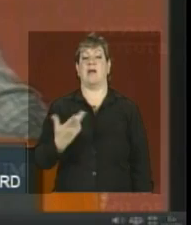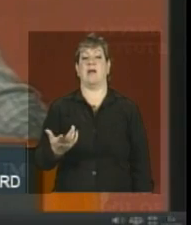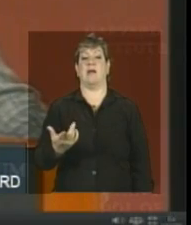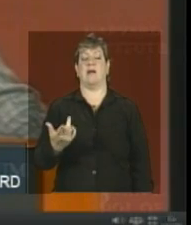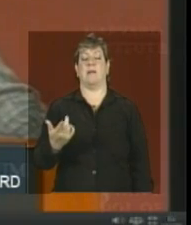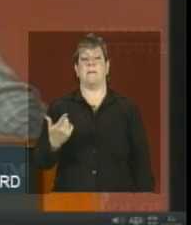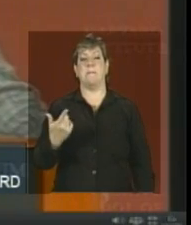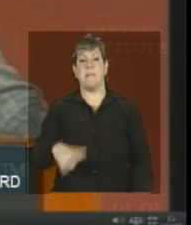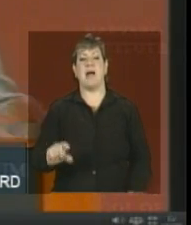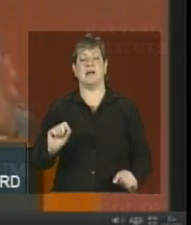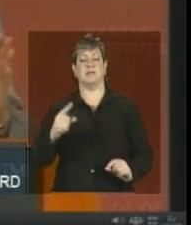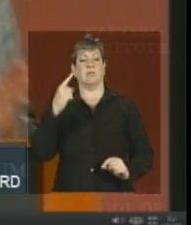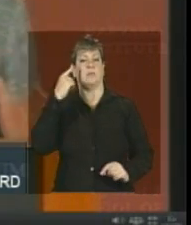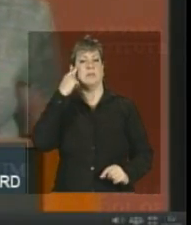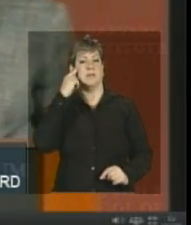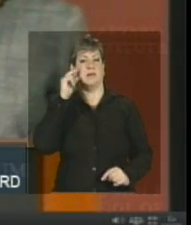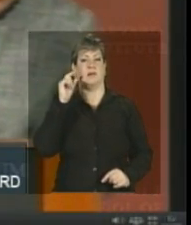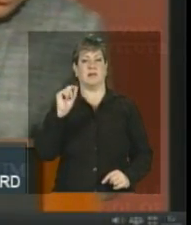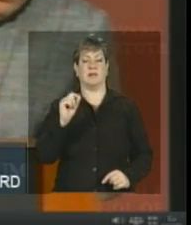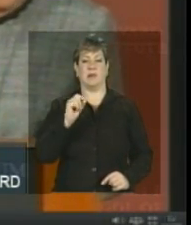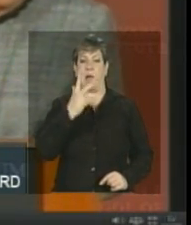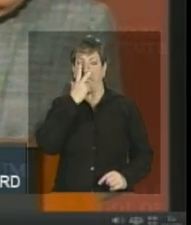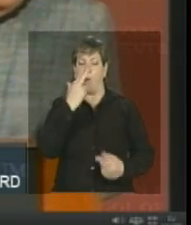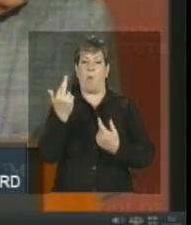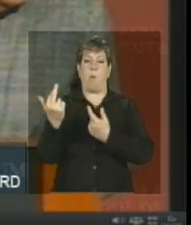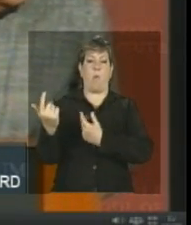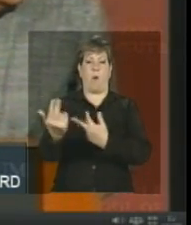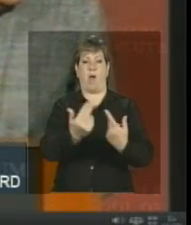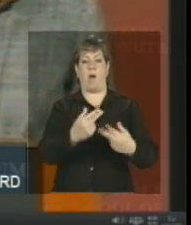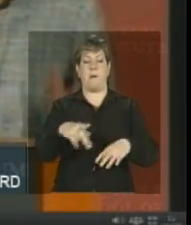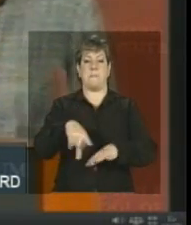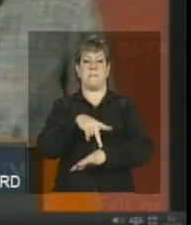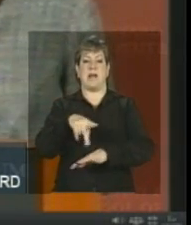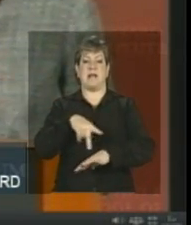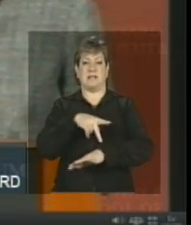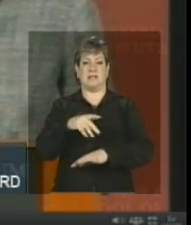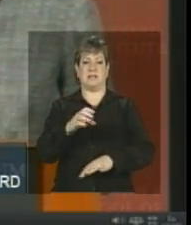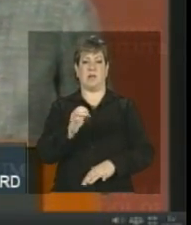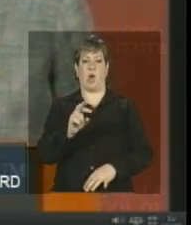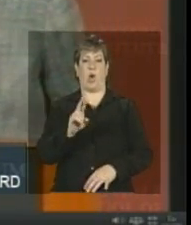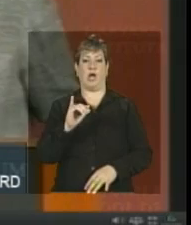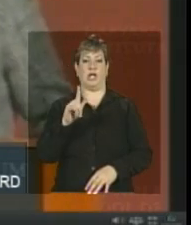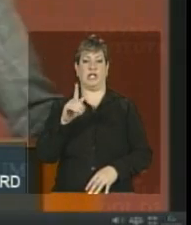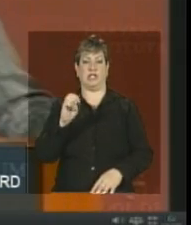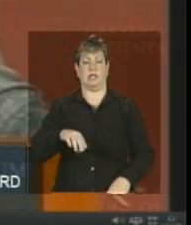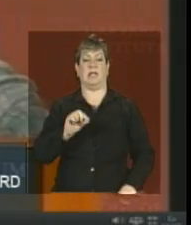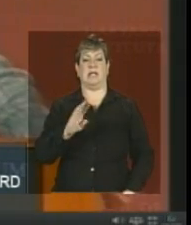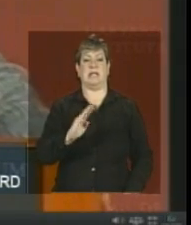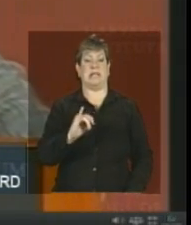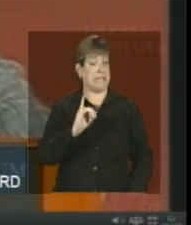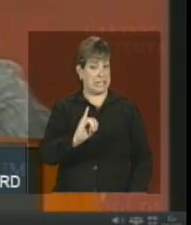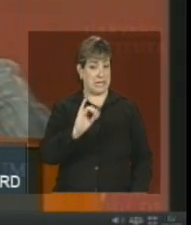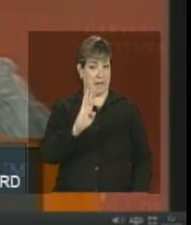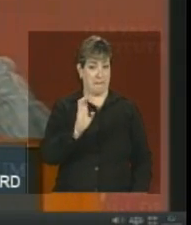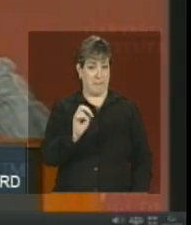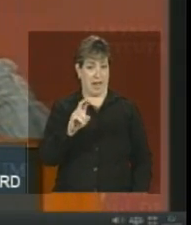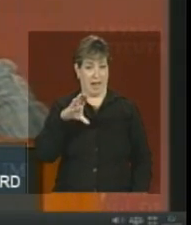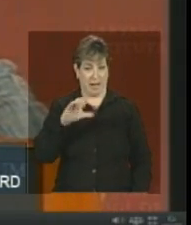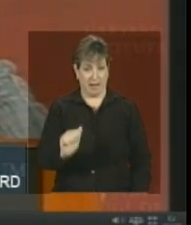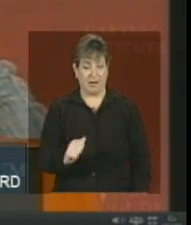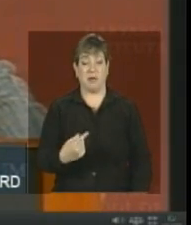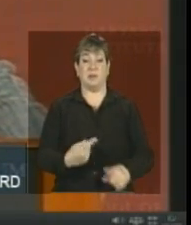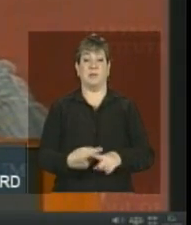muito característica dos países de origem ibérica que dá